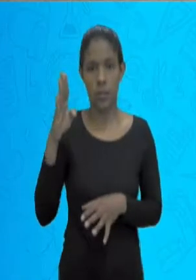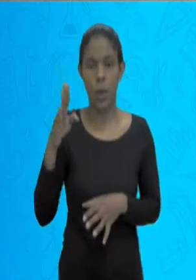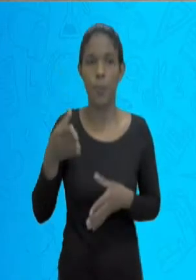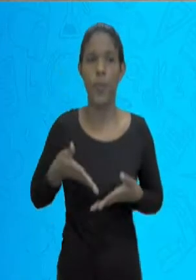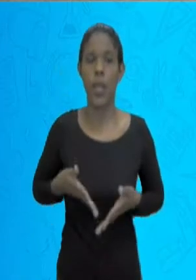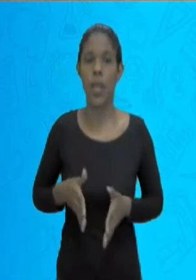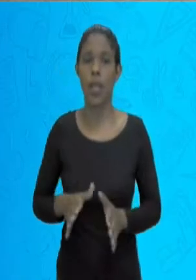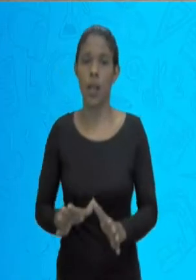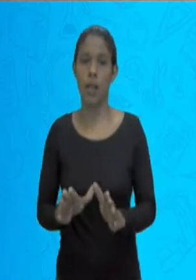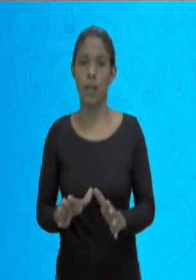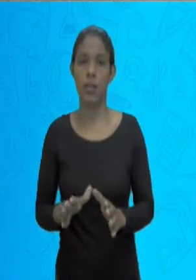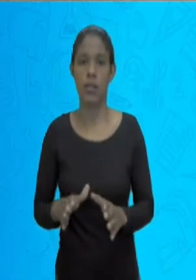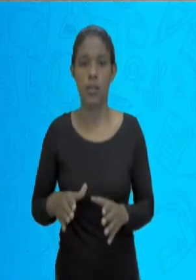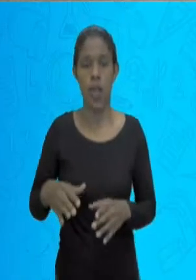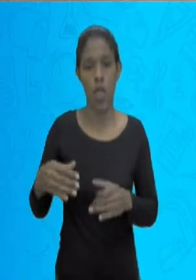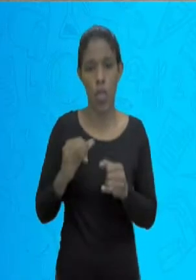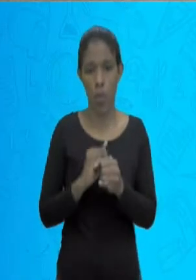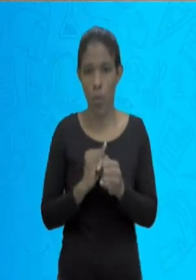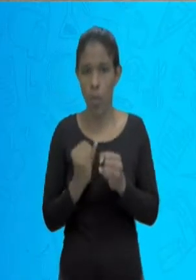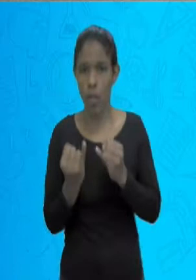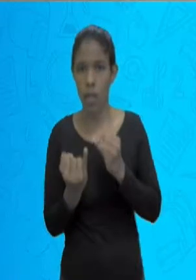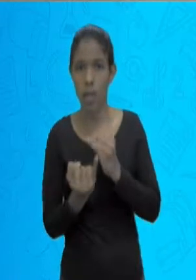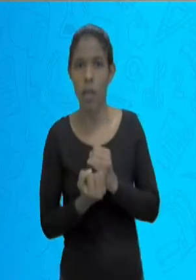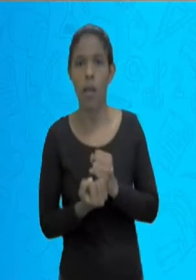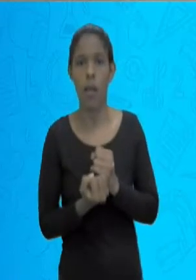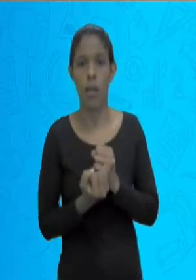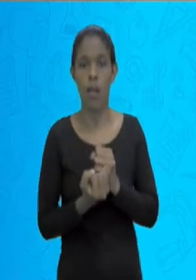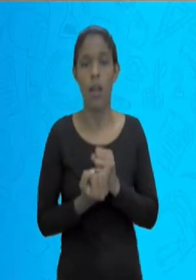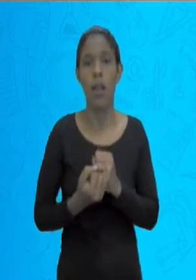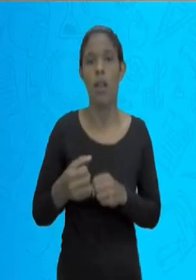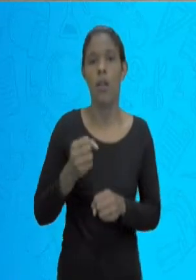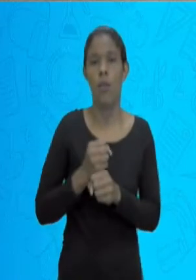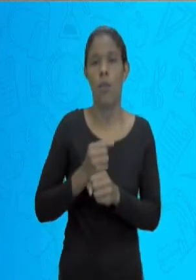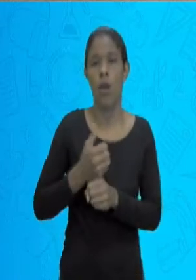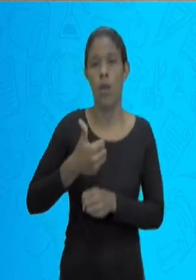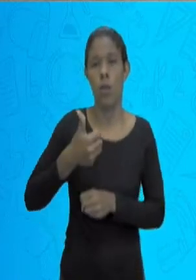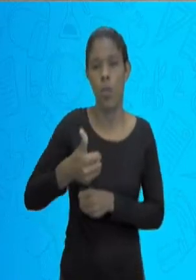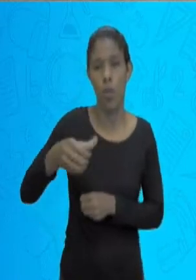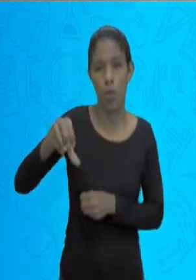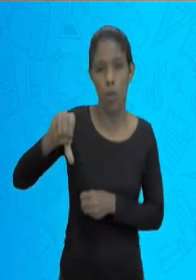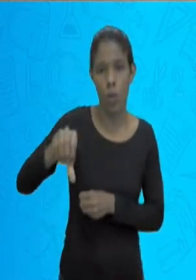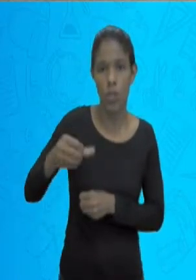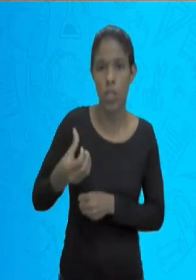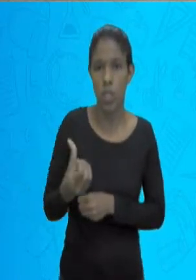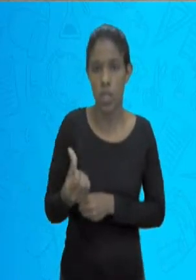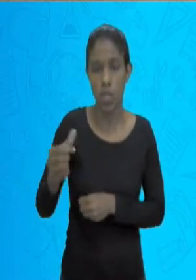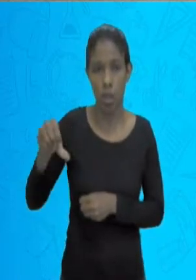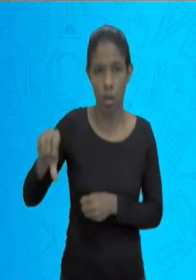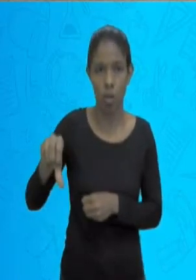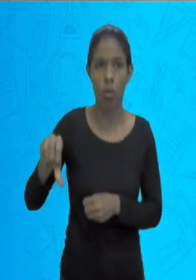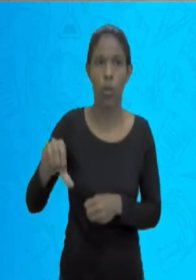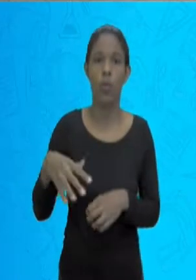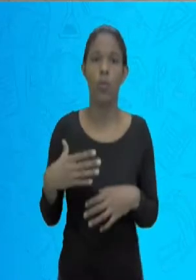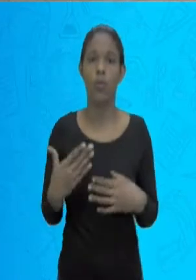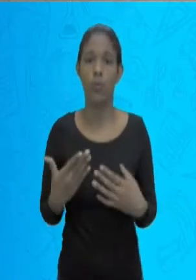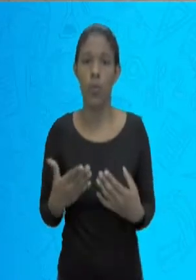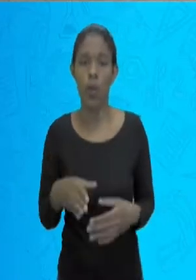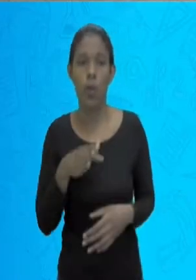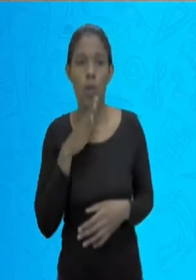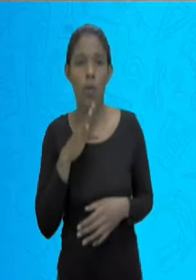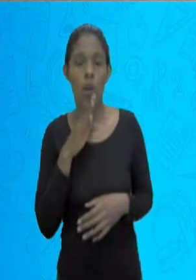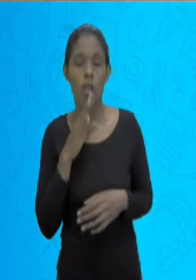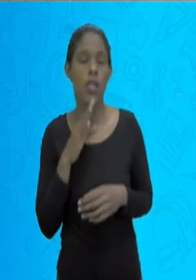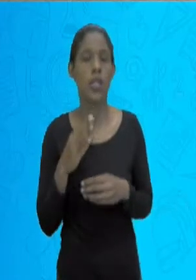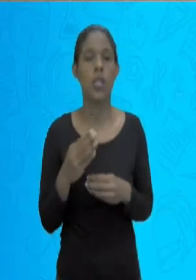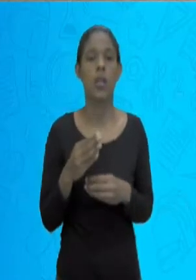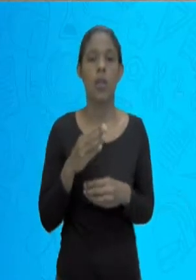Napoleão Bonaparte ficaria conhecido pela sua invejável habilidade militar e sua capacidade